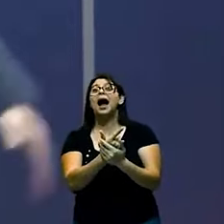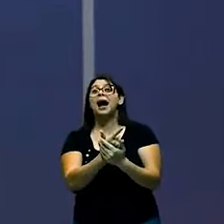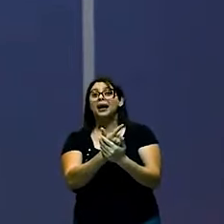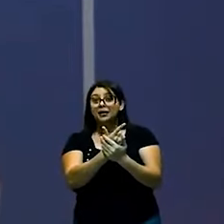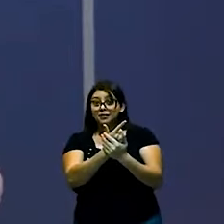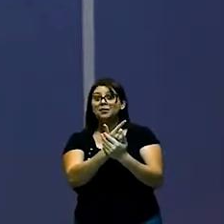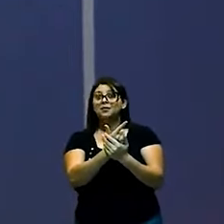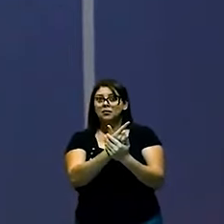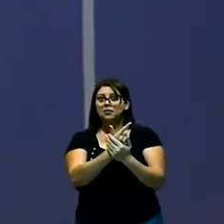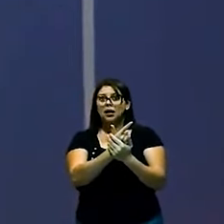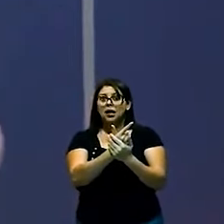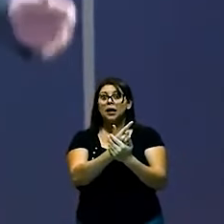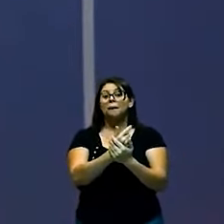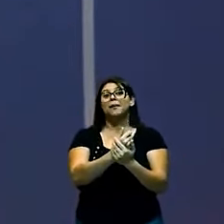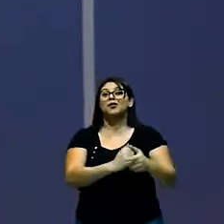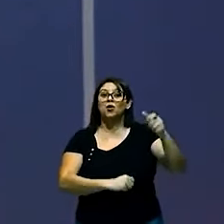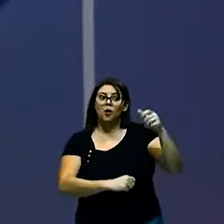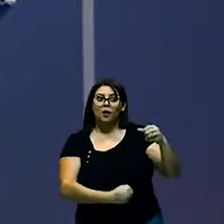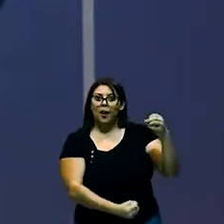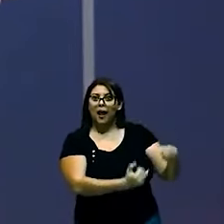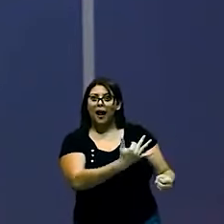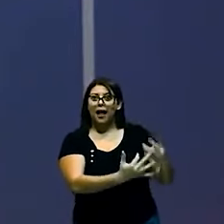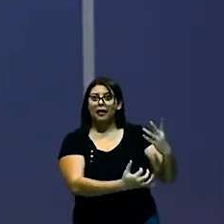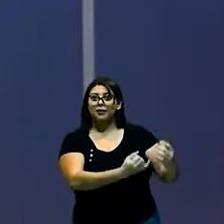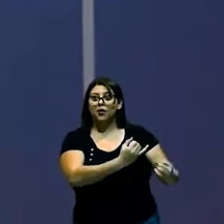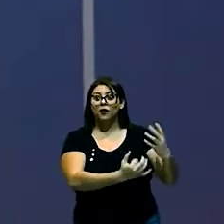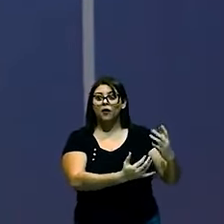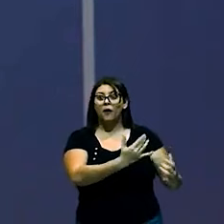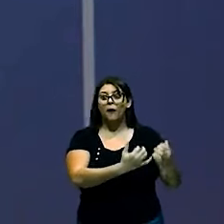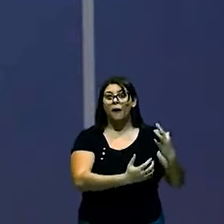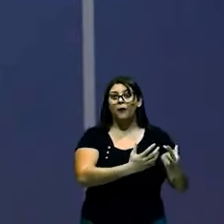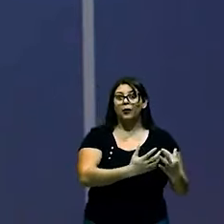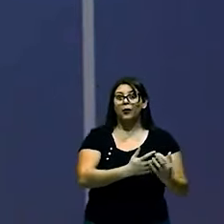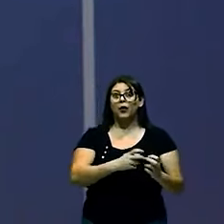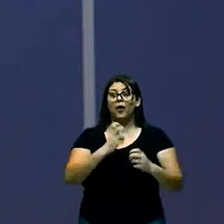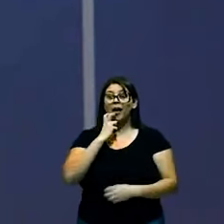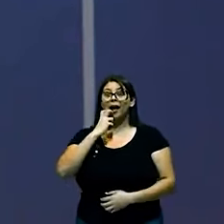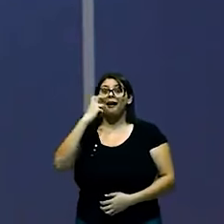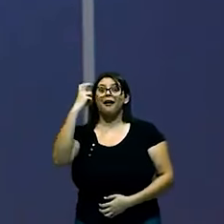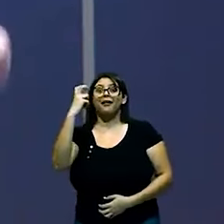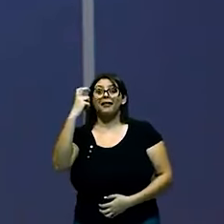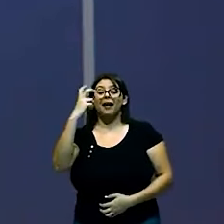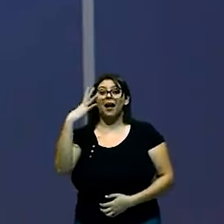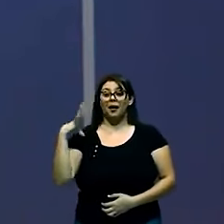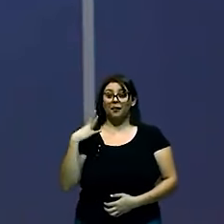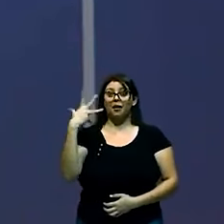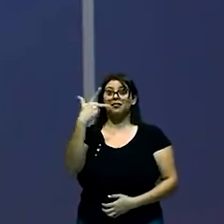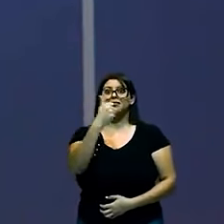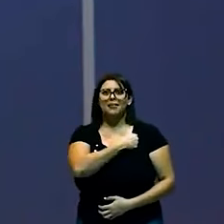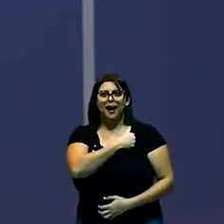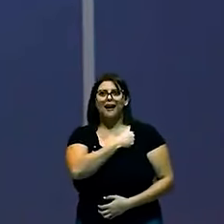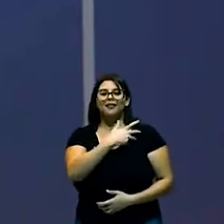salva! E aí por uma mixaria de dinheiro você vai deixar ele lá para a eternidade, né? Não, salve a vida dele. Ele